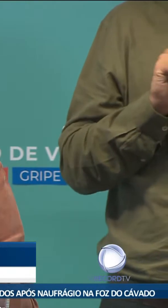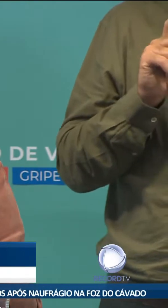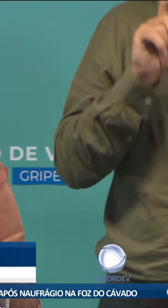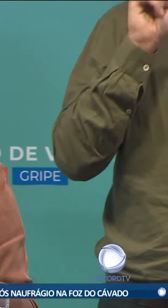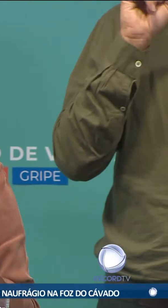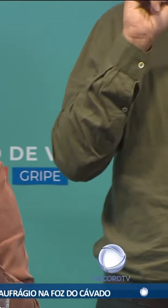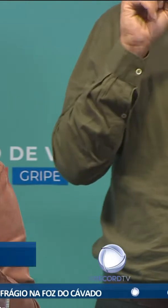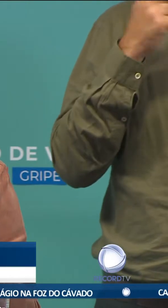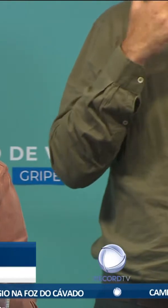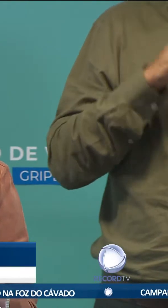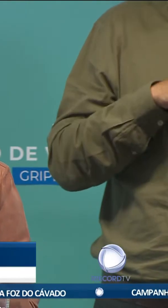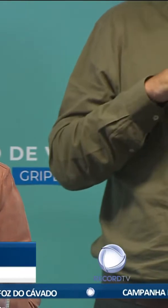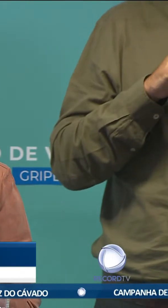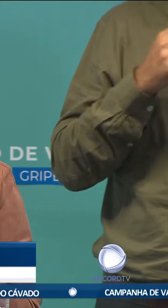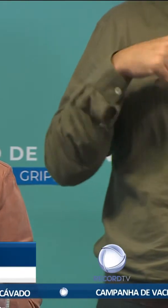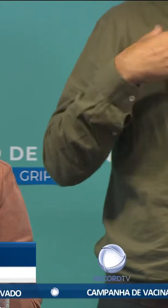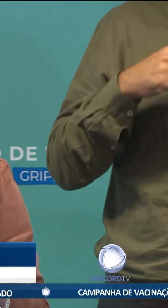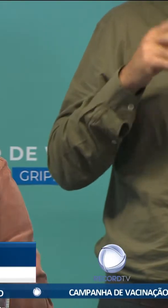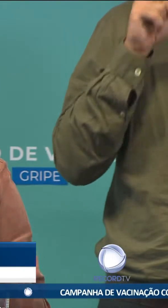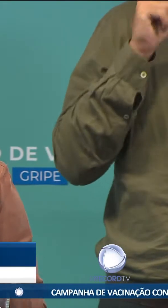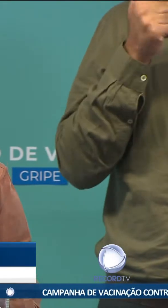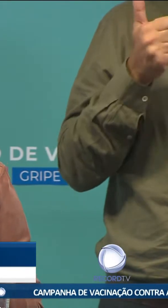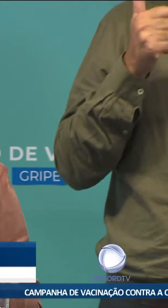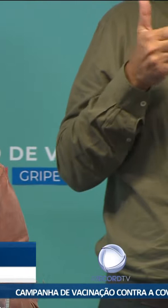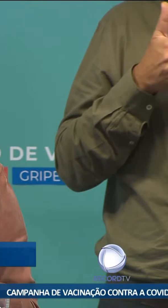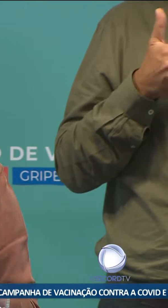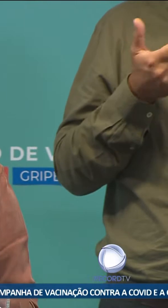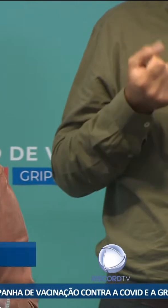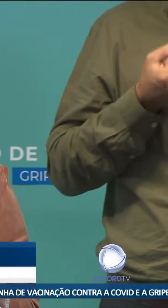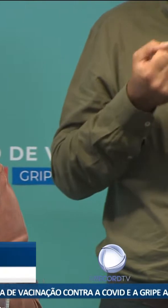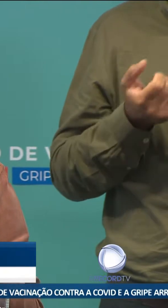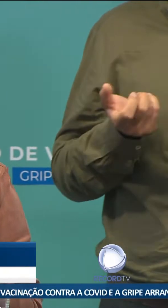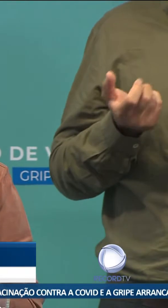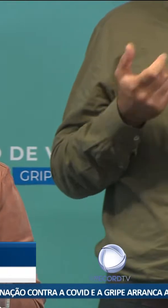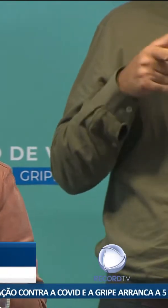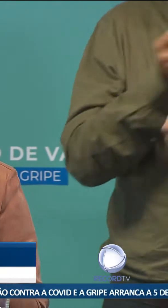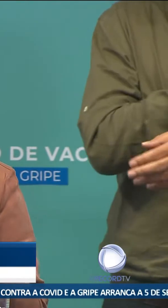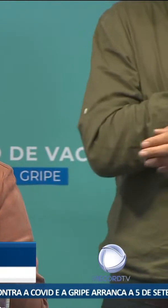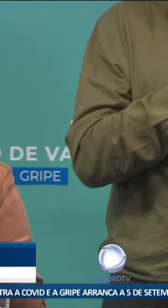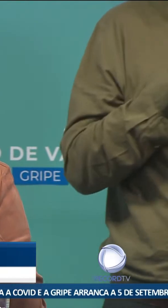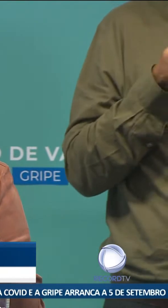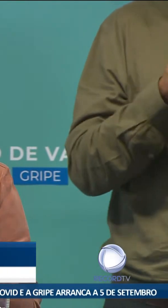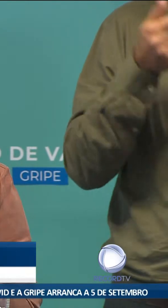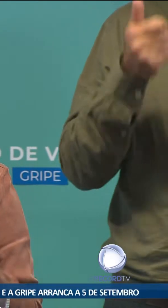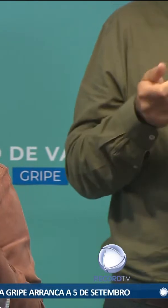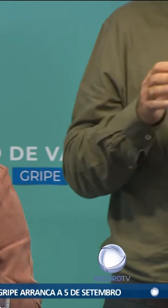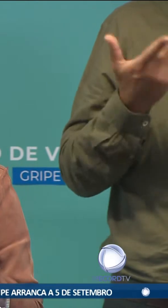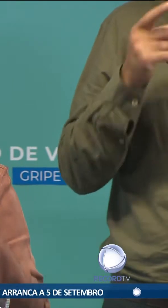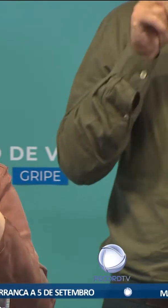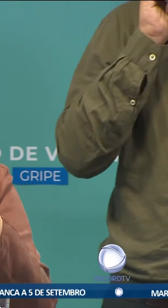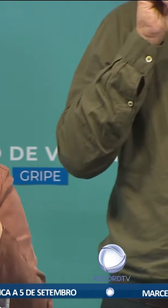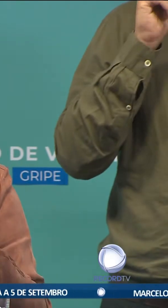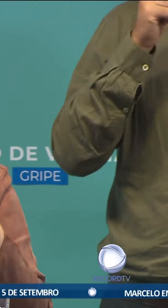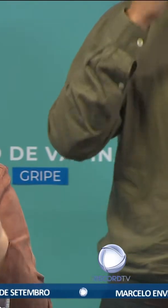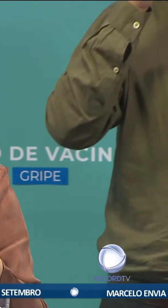não com a efetividade que gostaríamos perante esta variante da estratégia de proteção